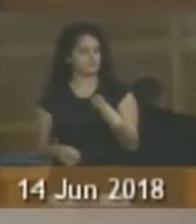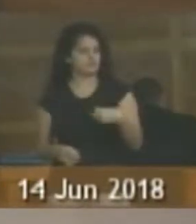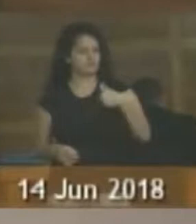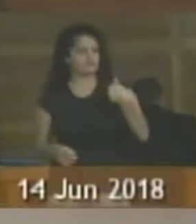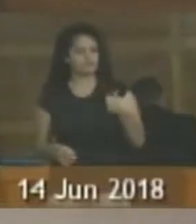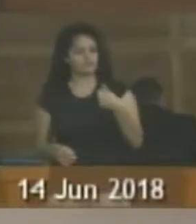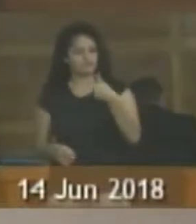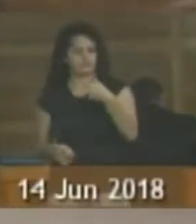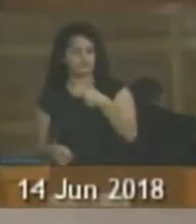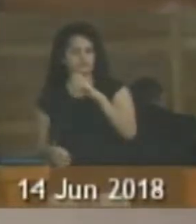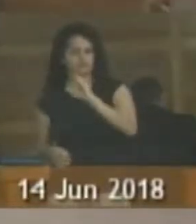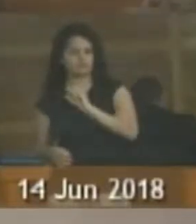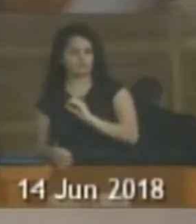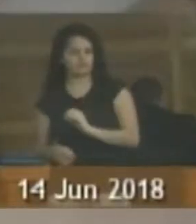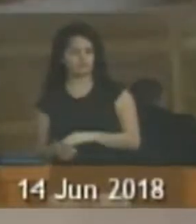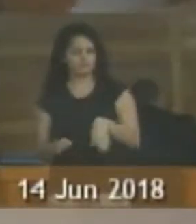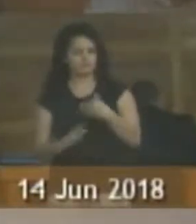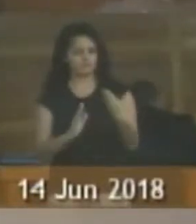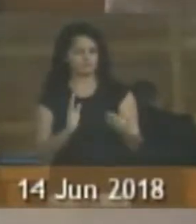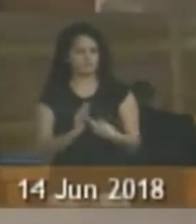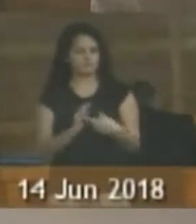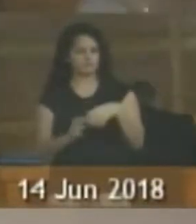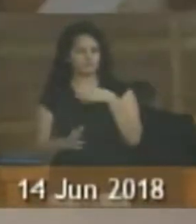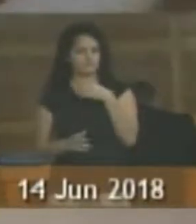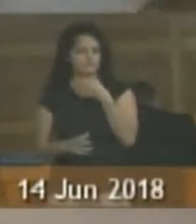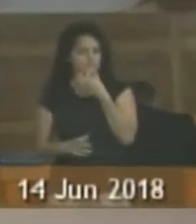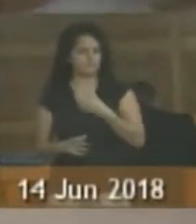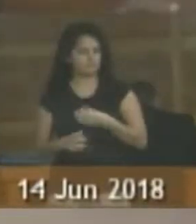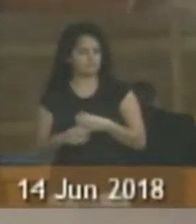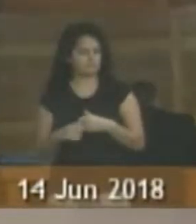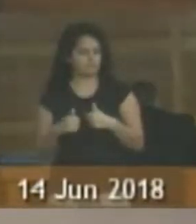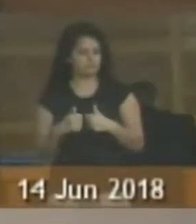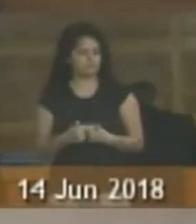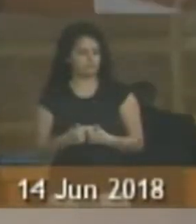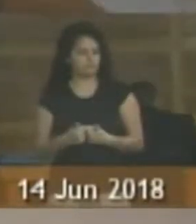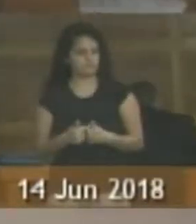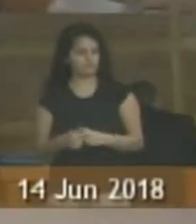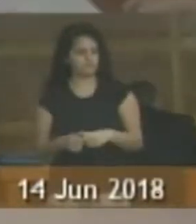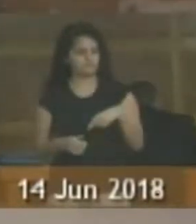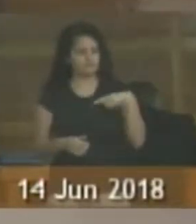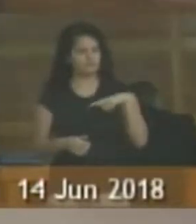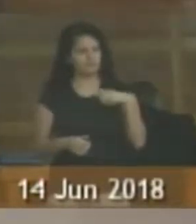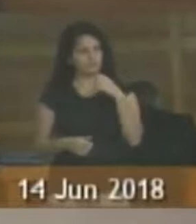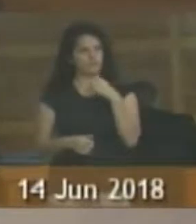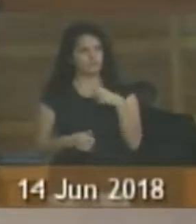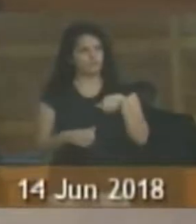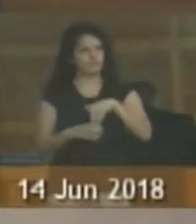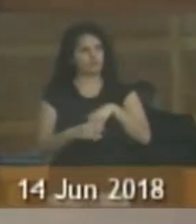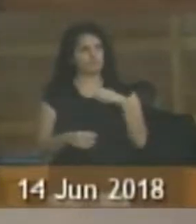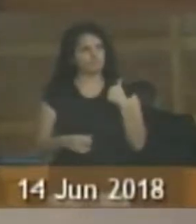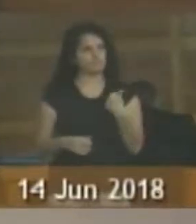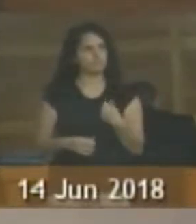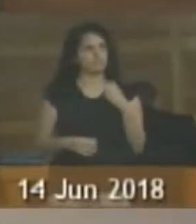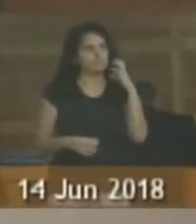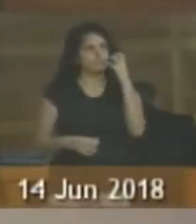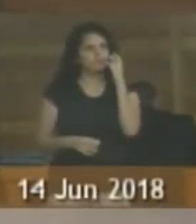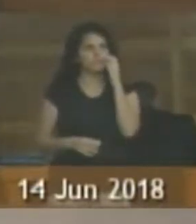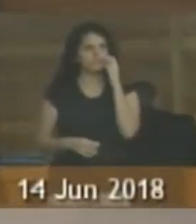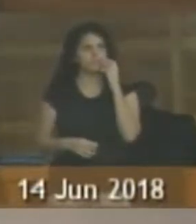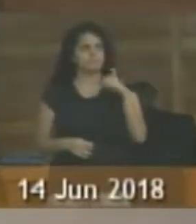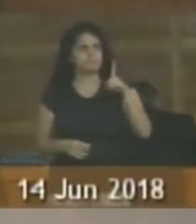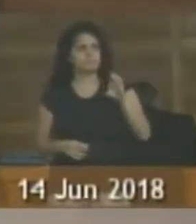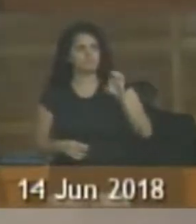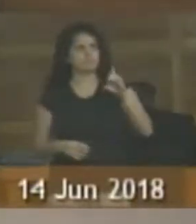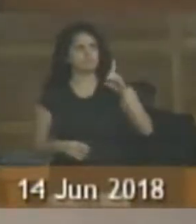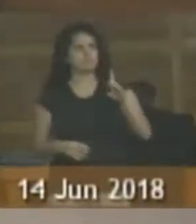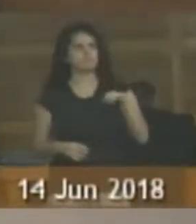120 de 2018. Tendo sido aprovado por maioria de voto com os votos favoráveis dos vereadores Canidé do Social, Dedé da Loteria,